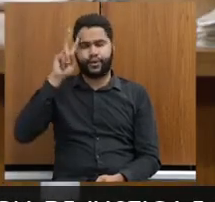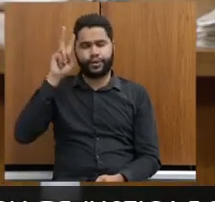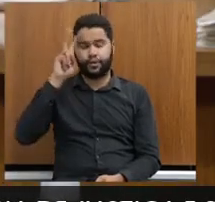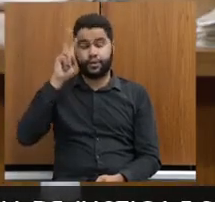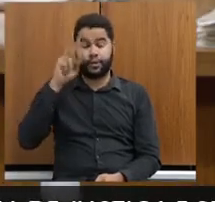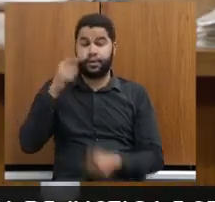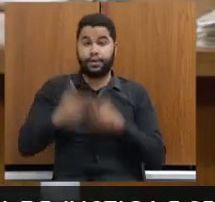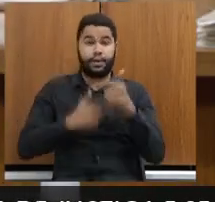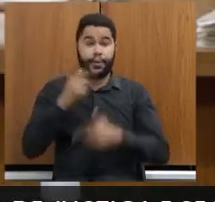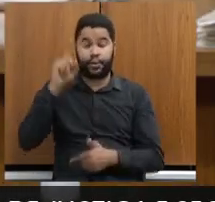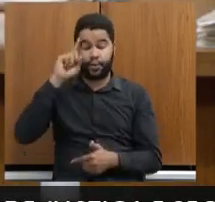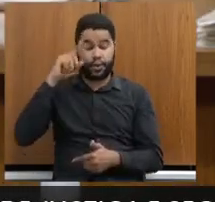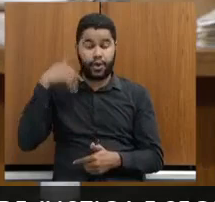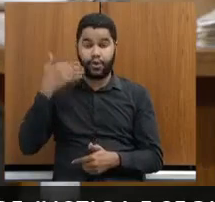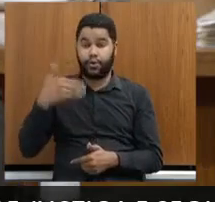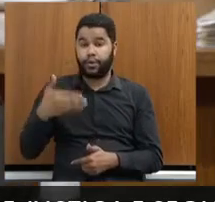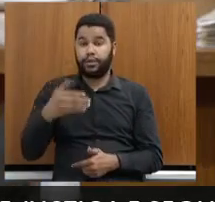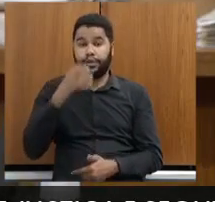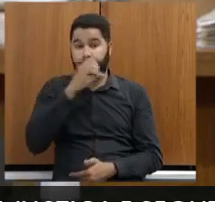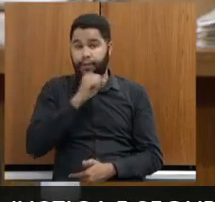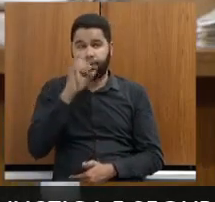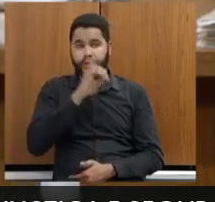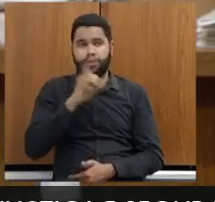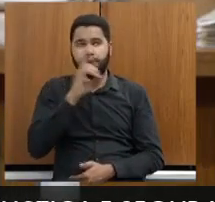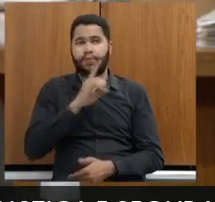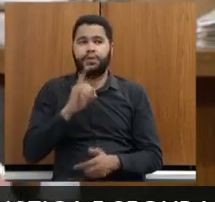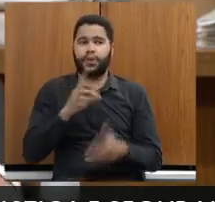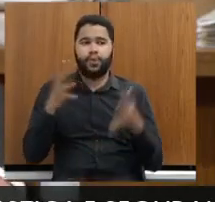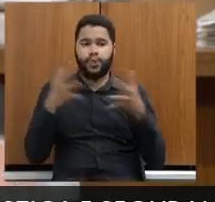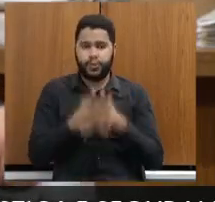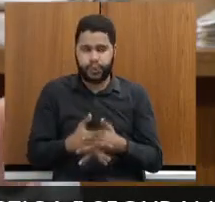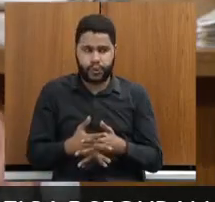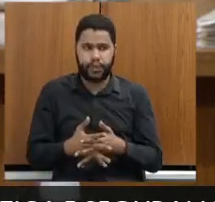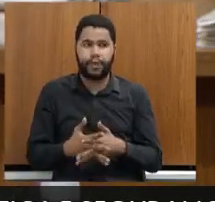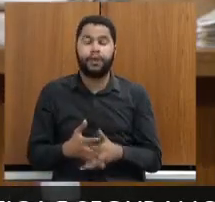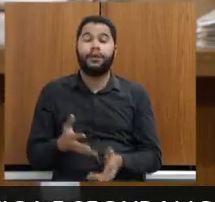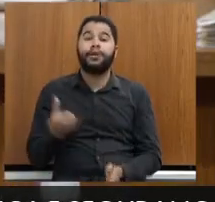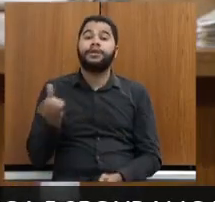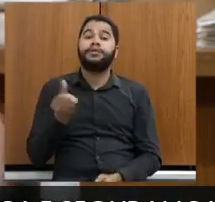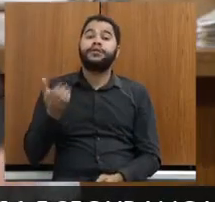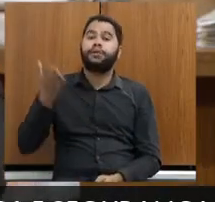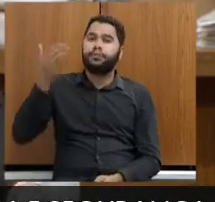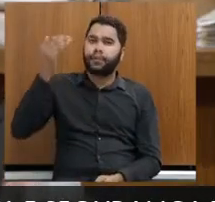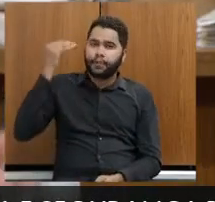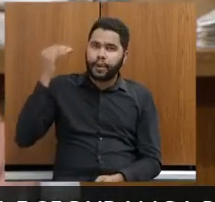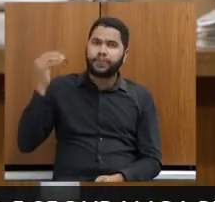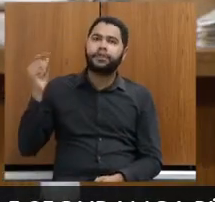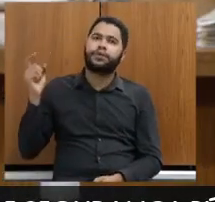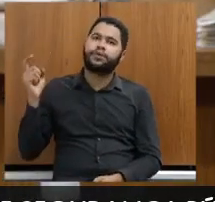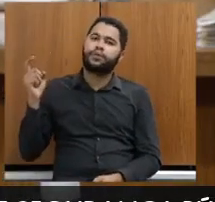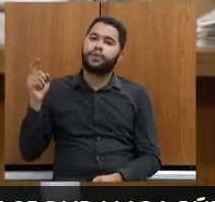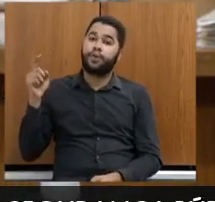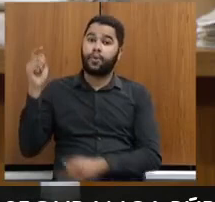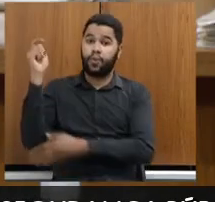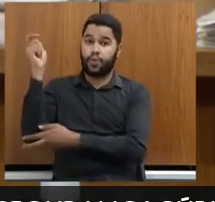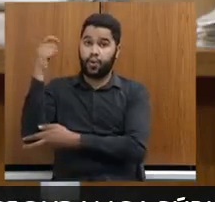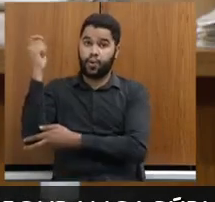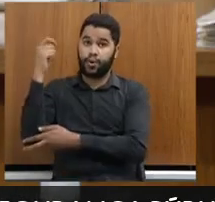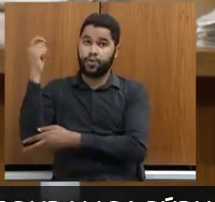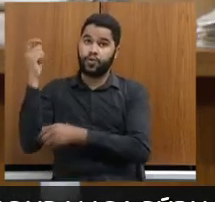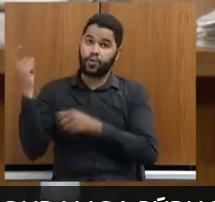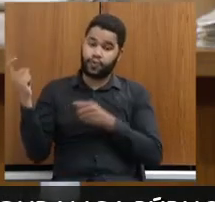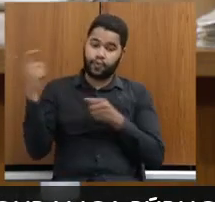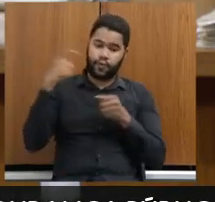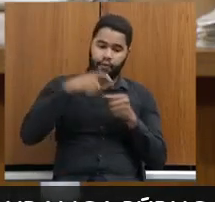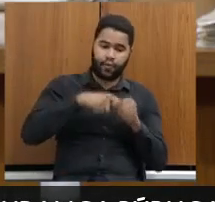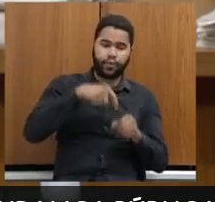é que eu tô trabalhando todo dia sábado então sexta-feira eu estava retornando do Rio Grande do Sul e tive a